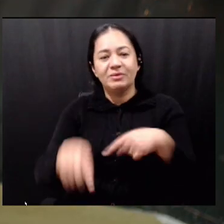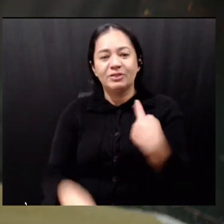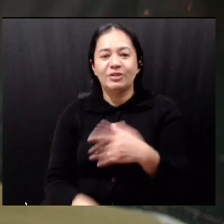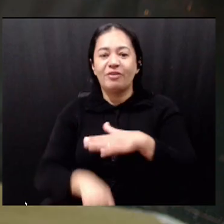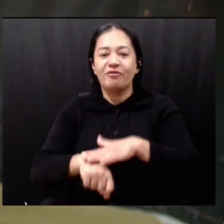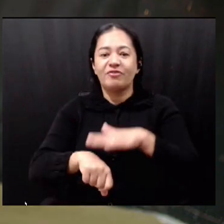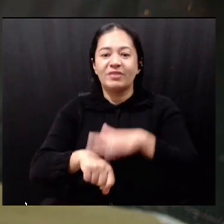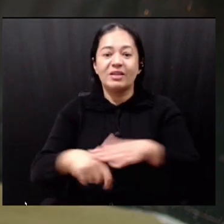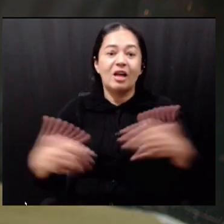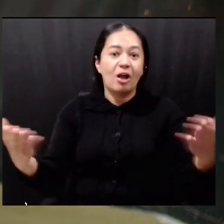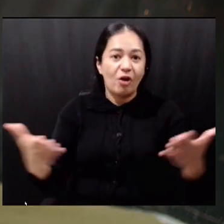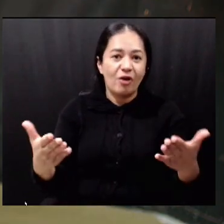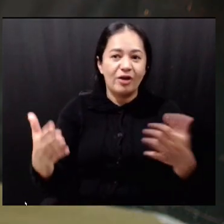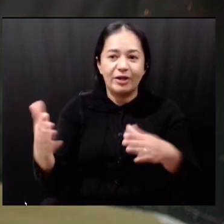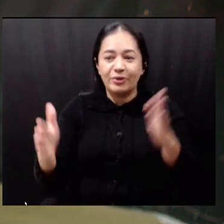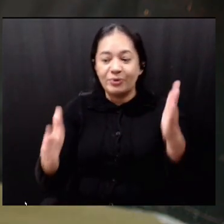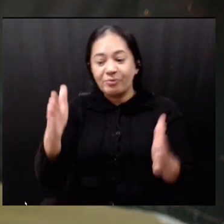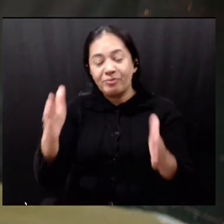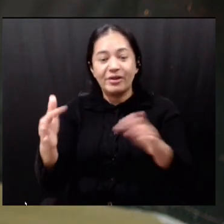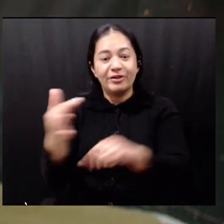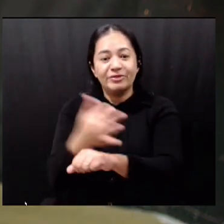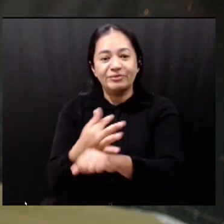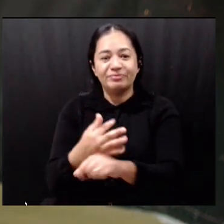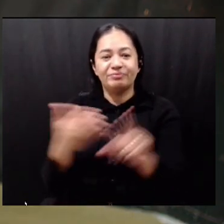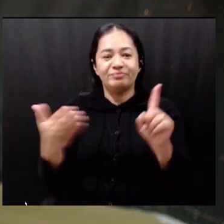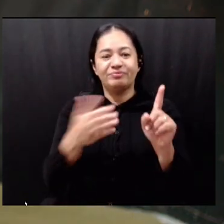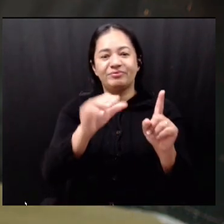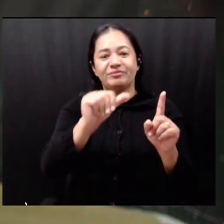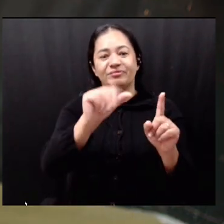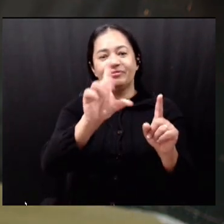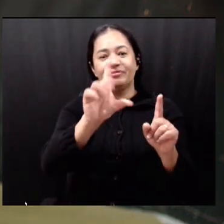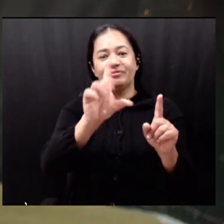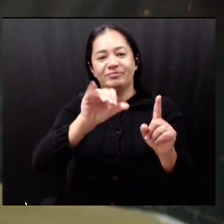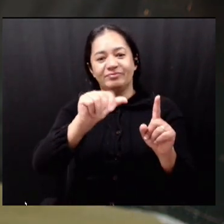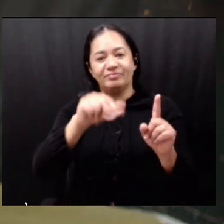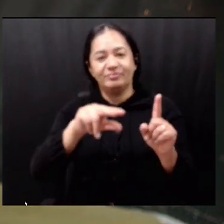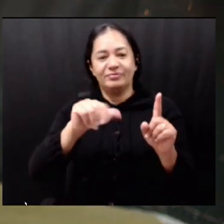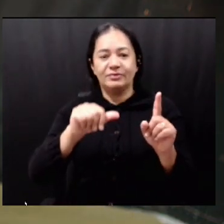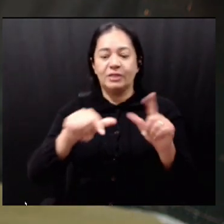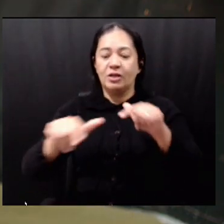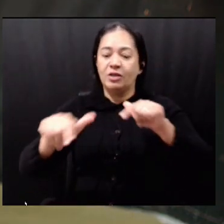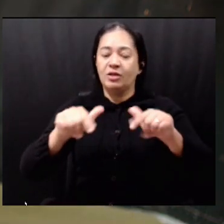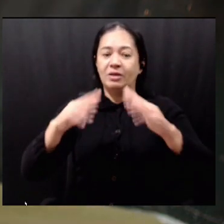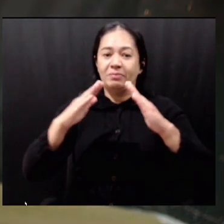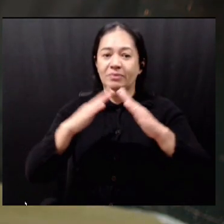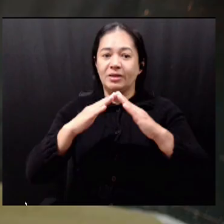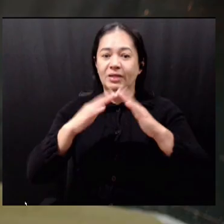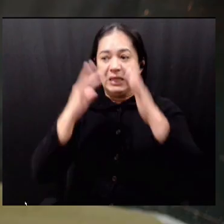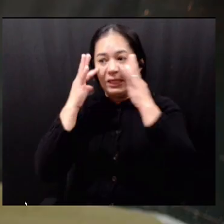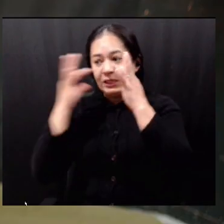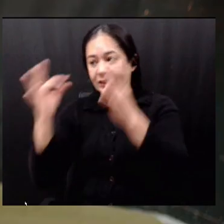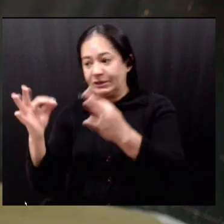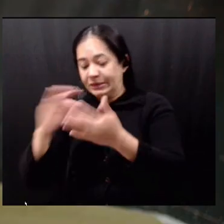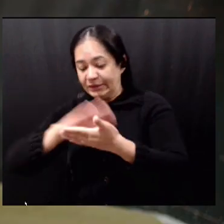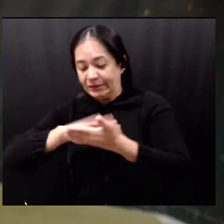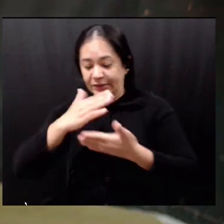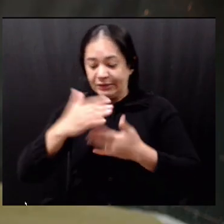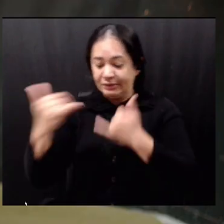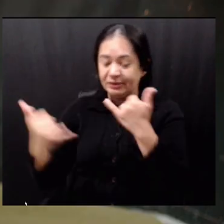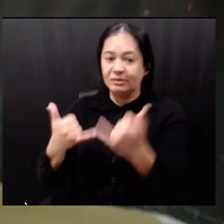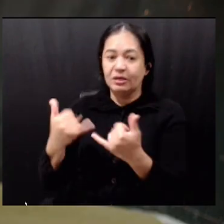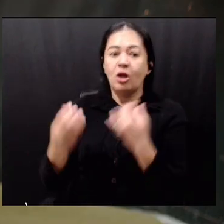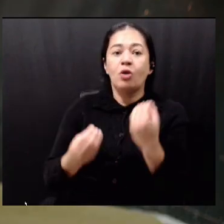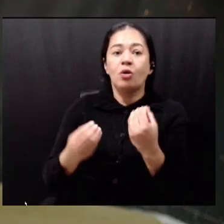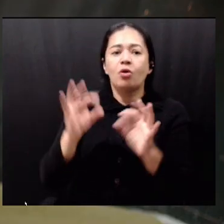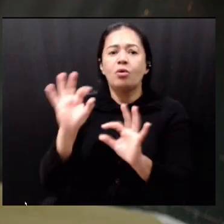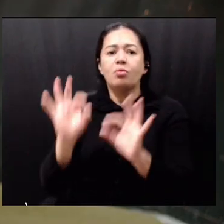nas férias. Adriana, do Jardim Paraíso, trabalha em home office e divido a atenção entre laptop e brinquedos. Como organizar o dia para